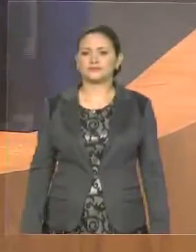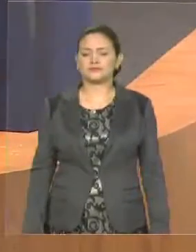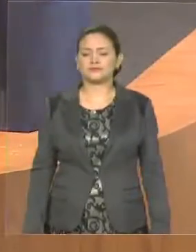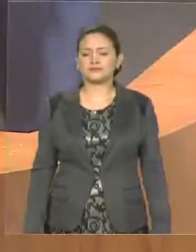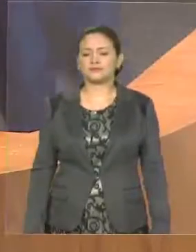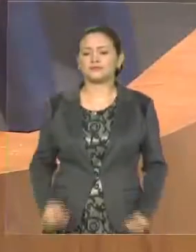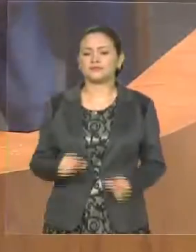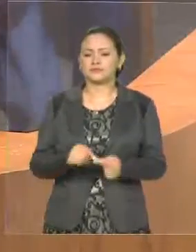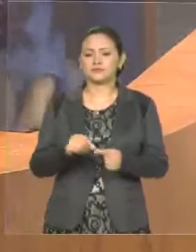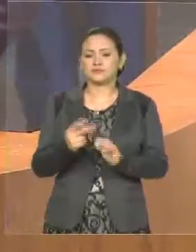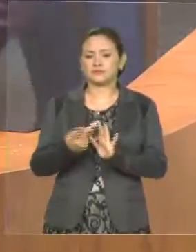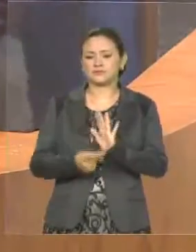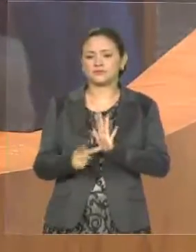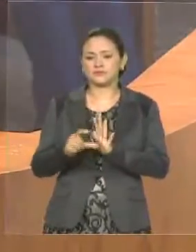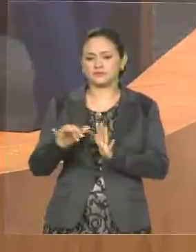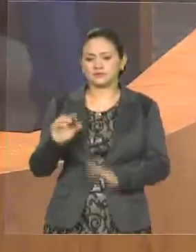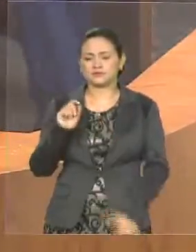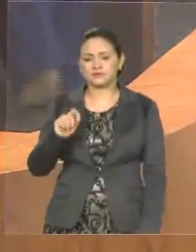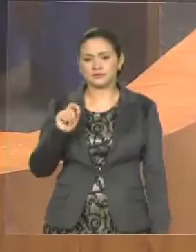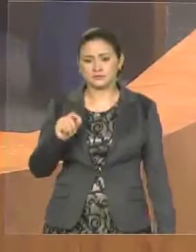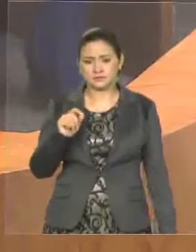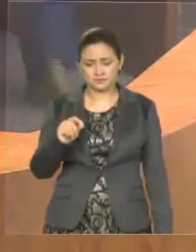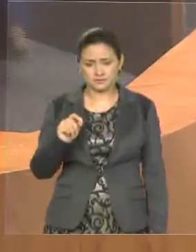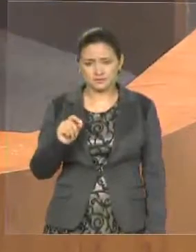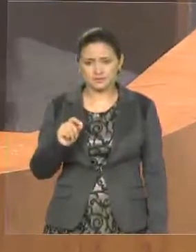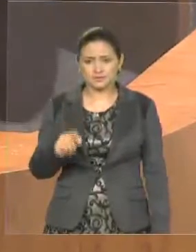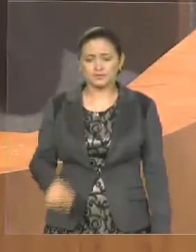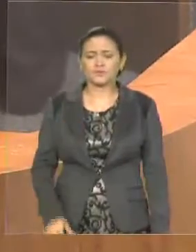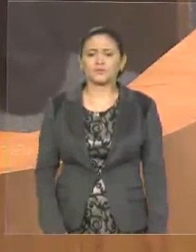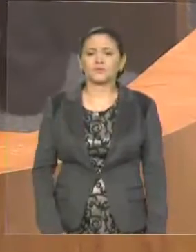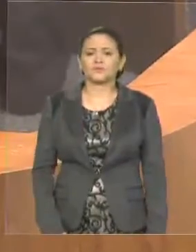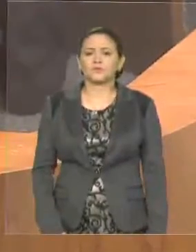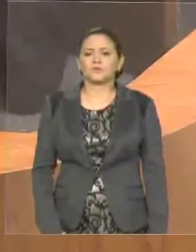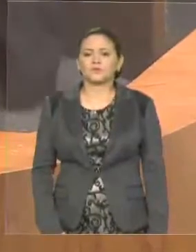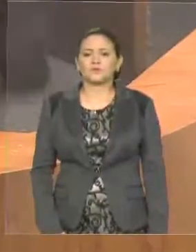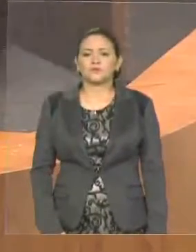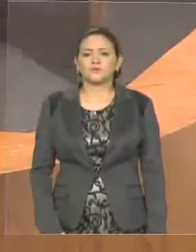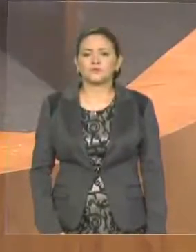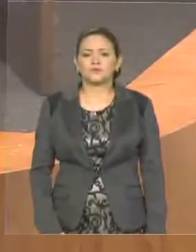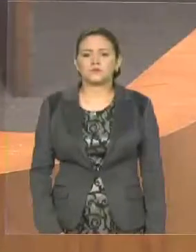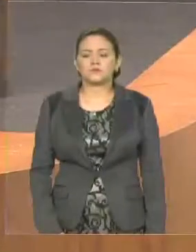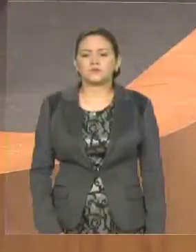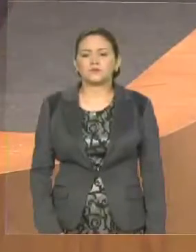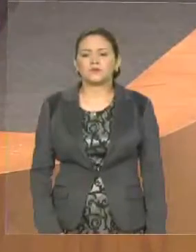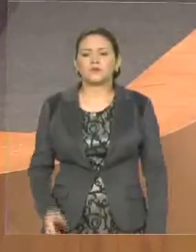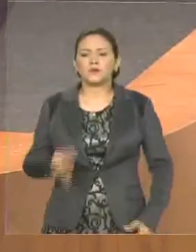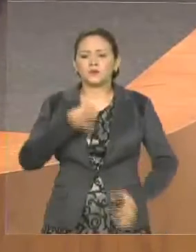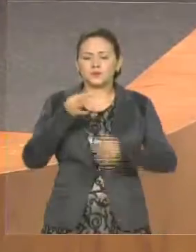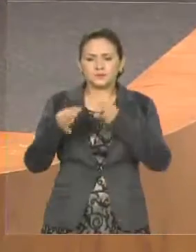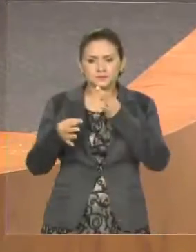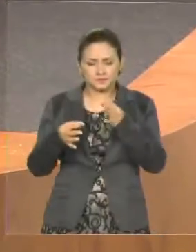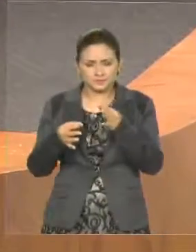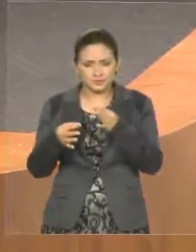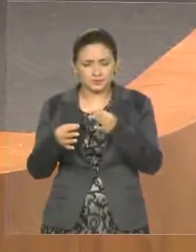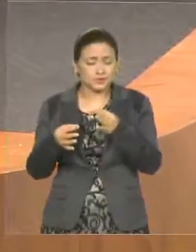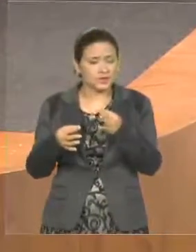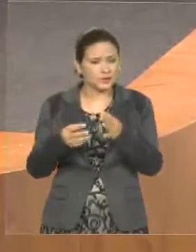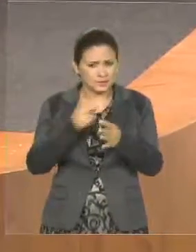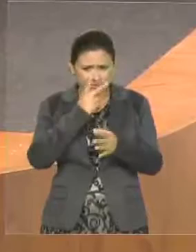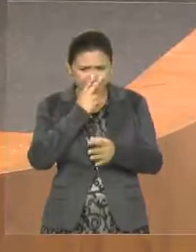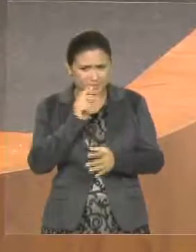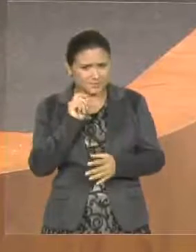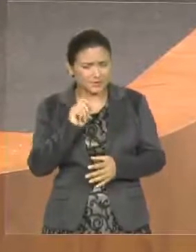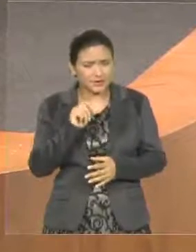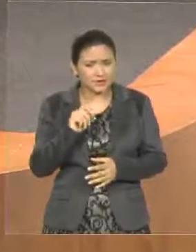que supõe que aquele pequeno agricultor de ave vai ter 40%